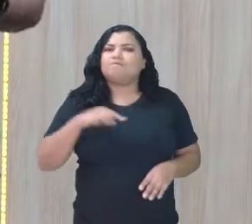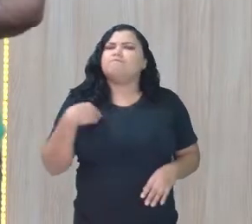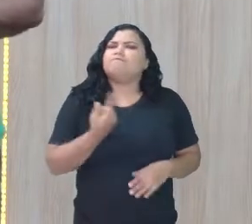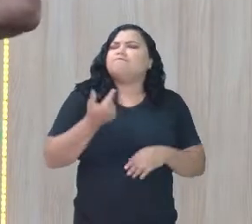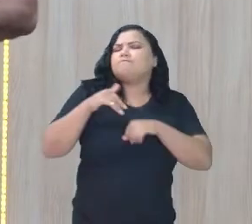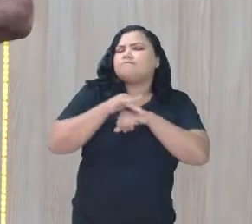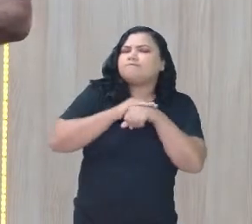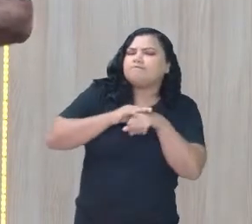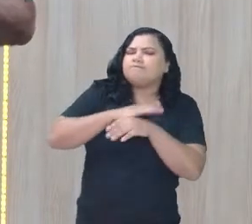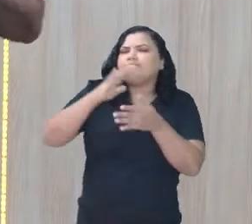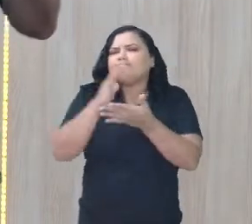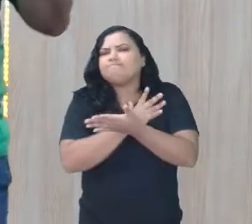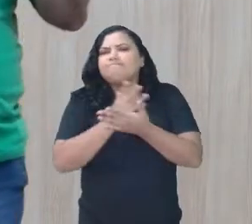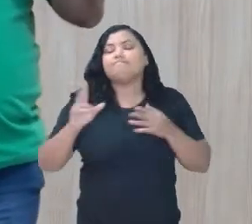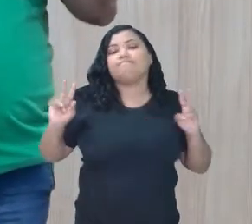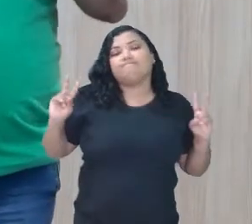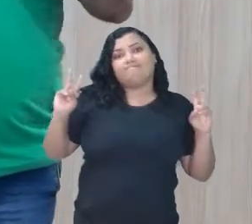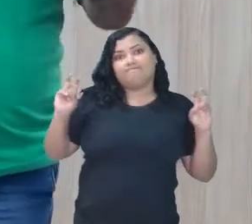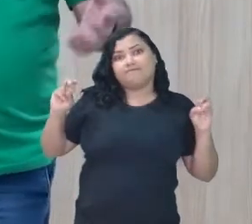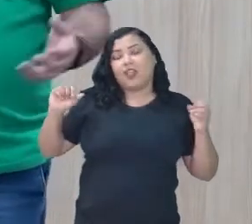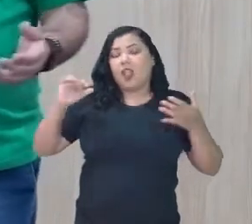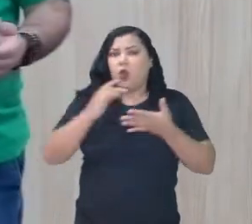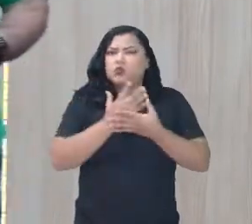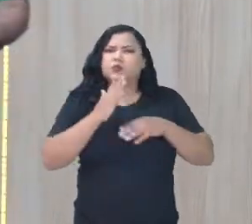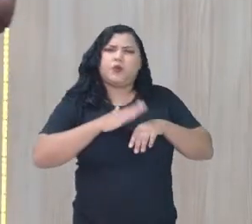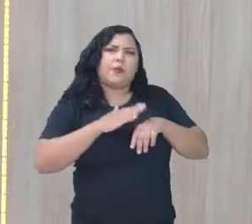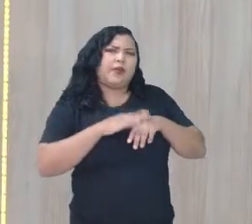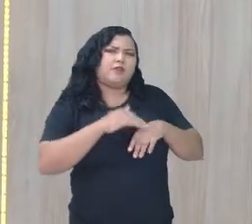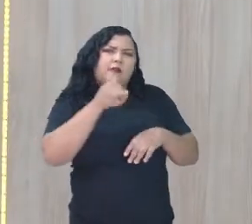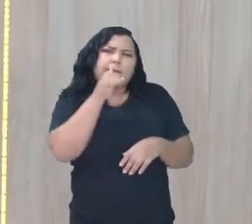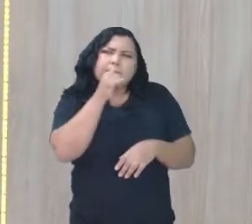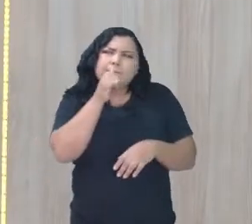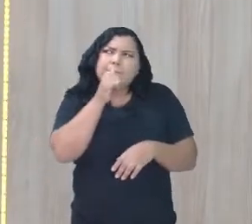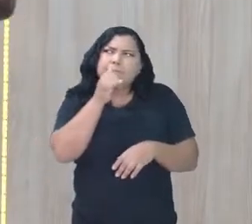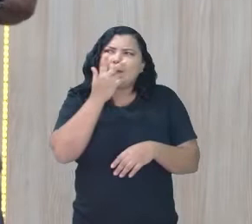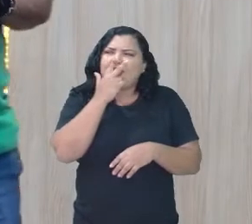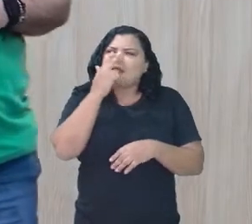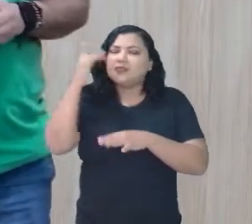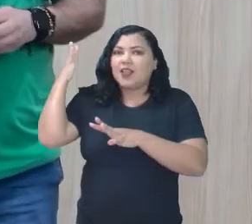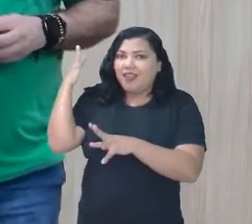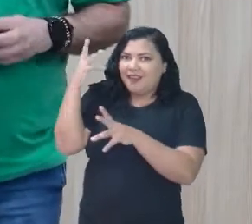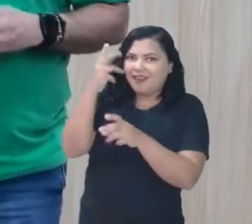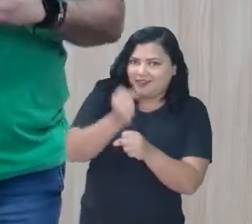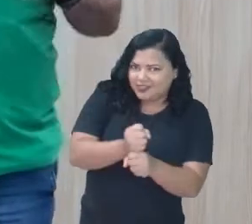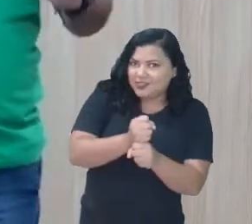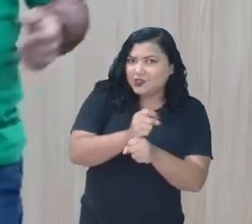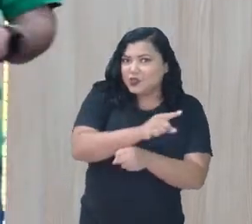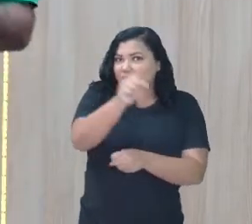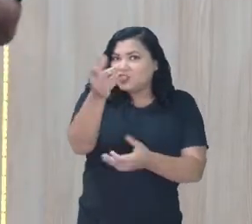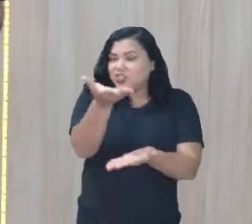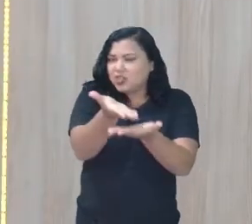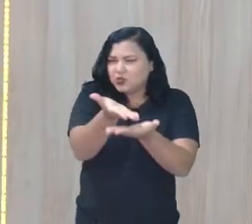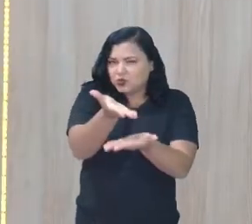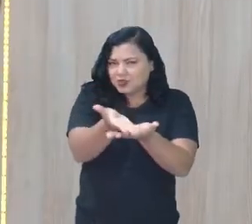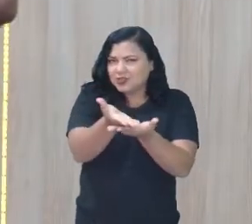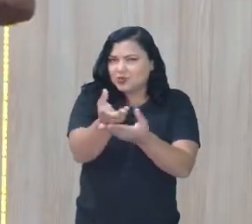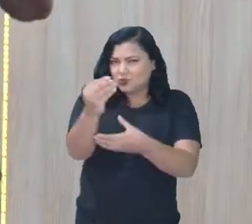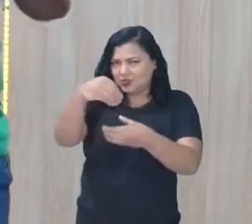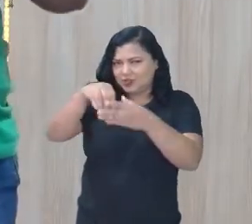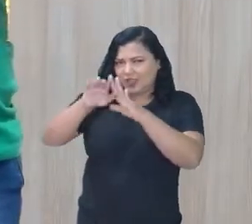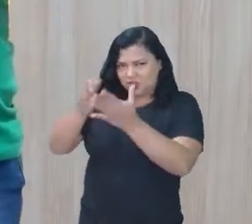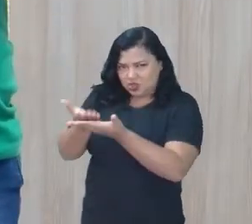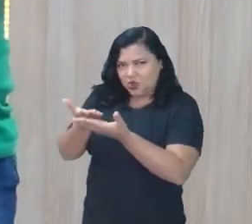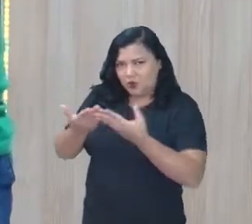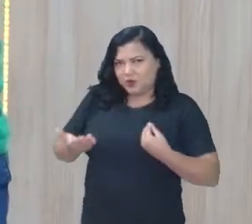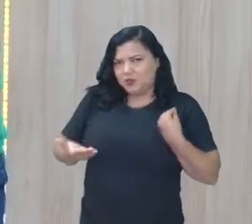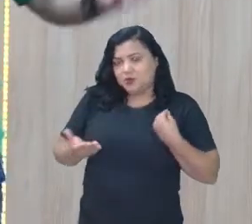alguns temas que às vezes vão soar como uma revisão do que vocês estão vendo em sala de aula e às vezes vão soar como